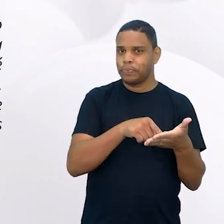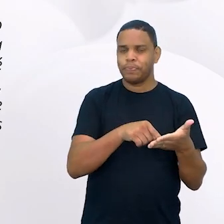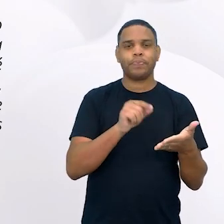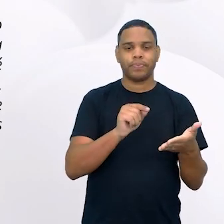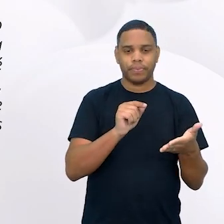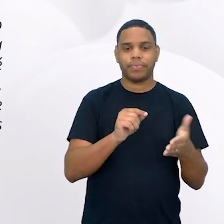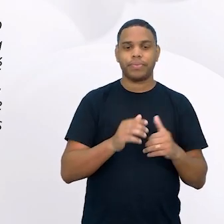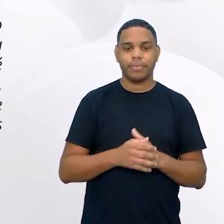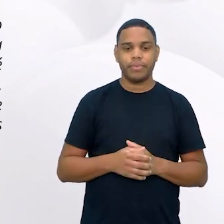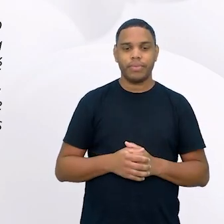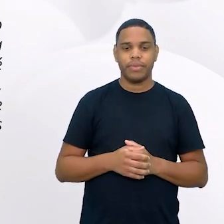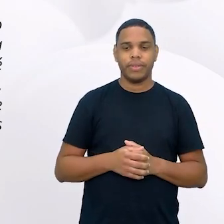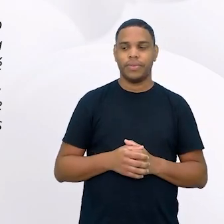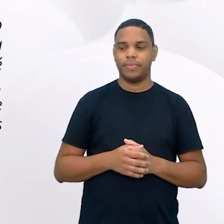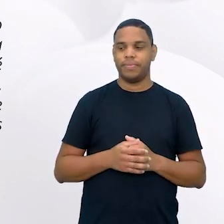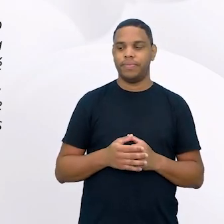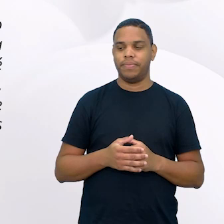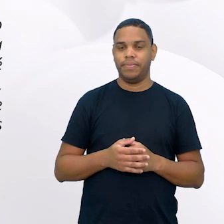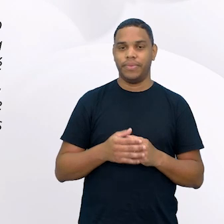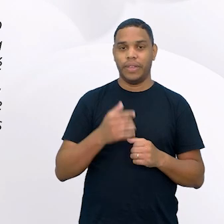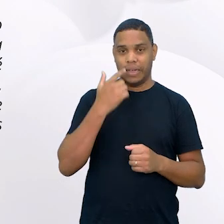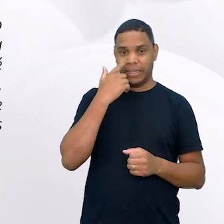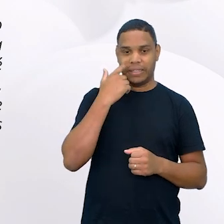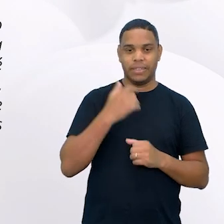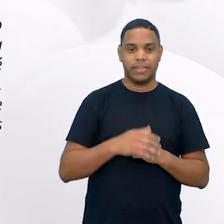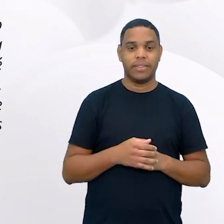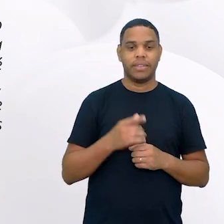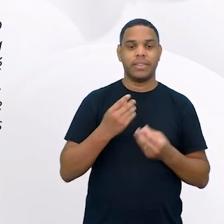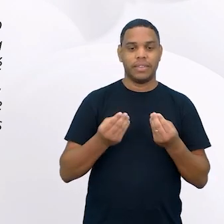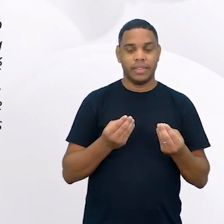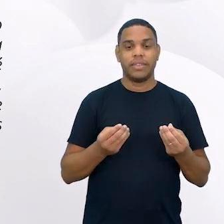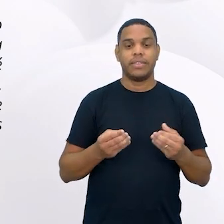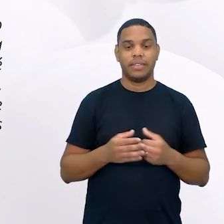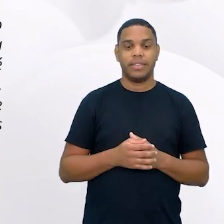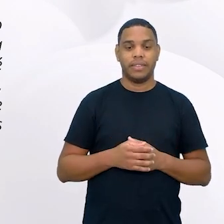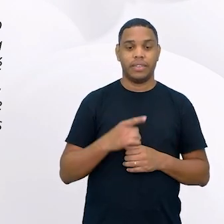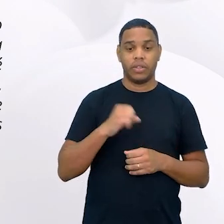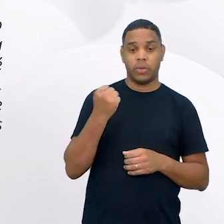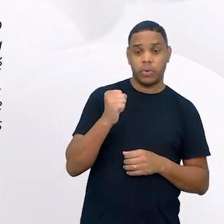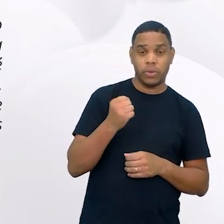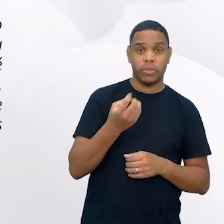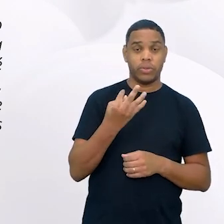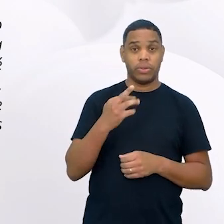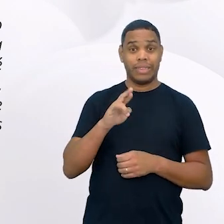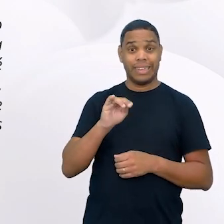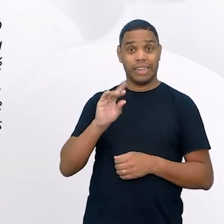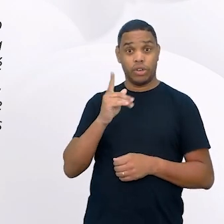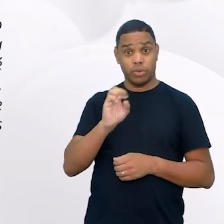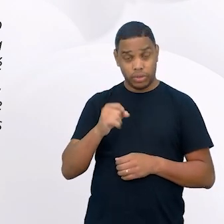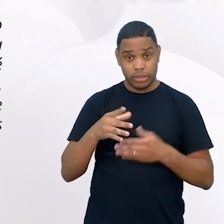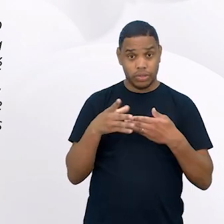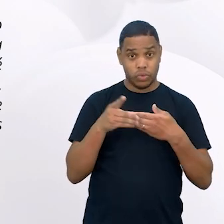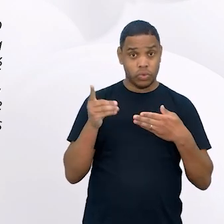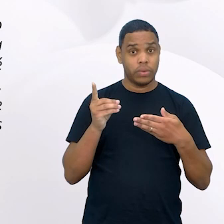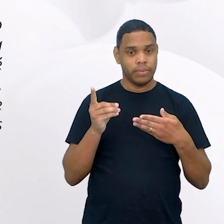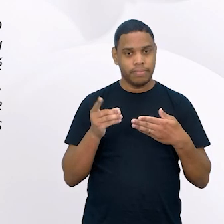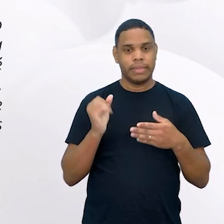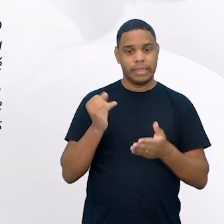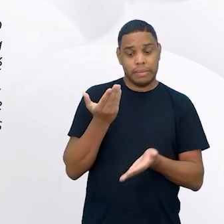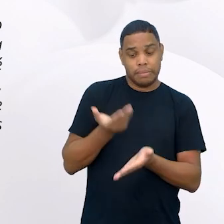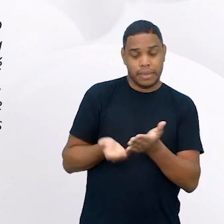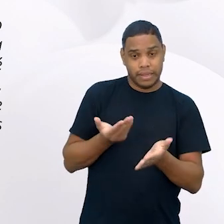seguinte: o faturamento do setor de alimentos no mundo é da ordem de 8 trilhões de dólares. Então, se a gente